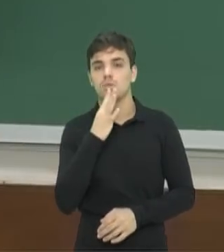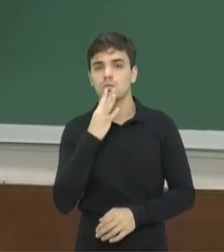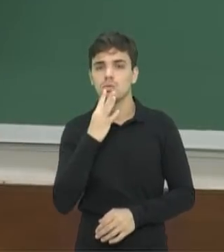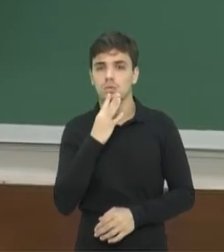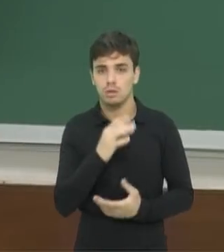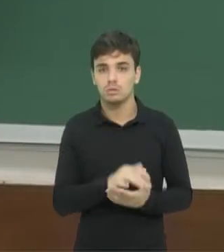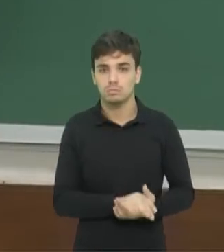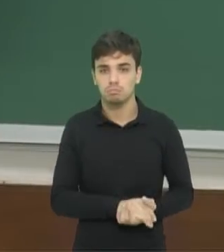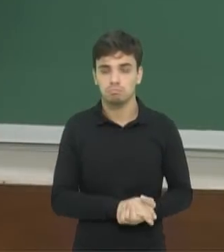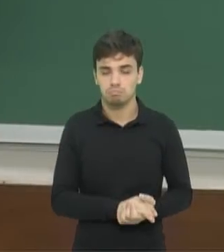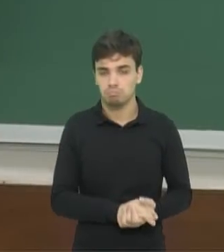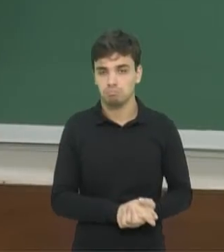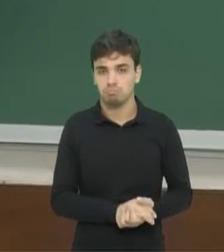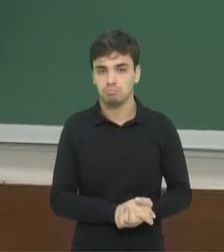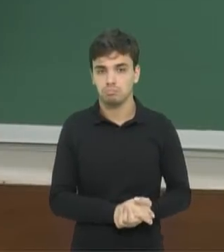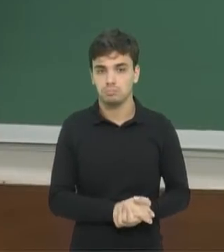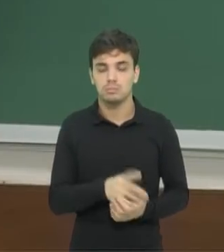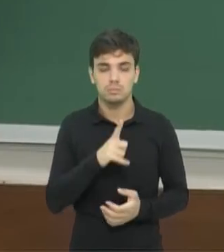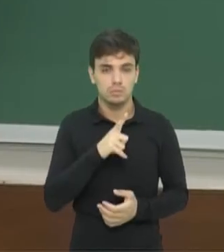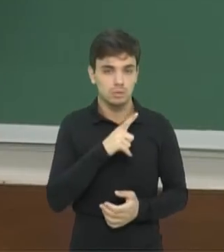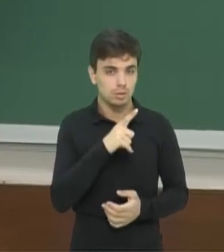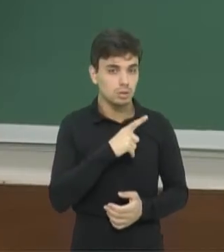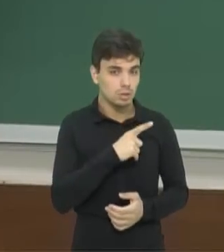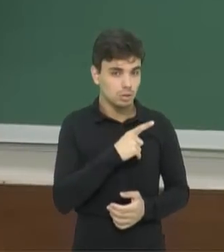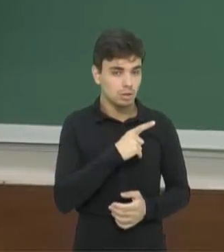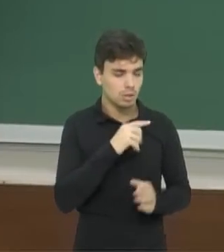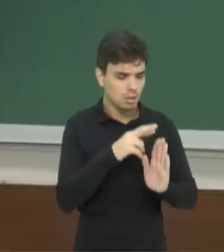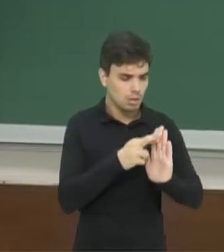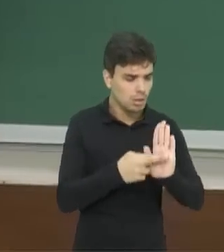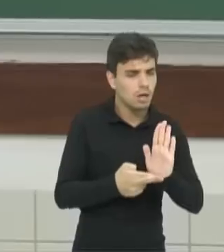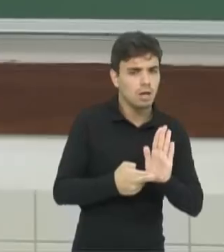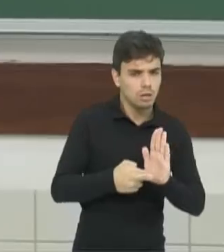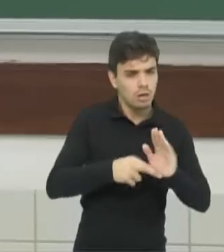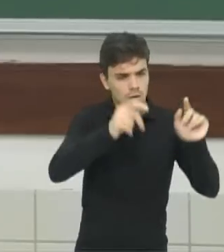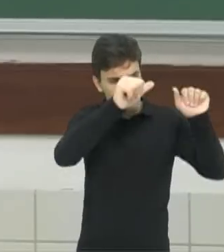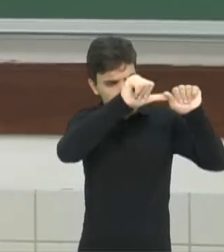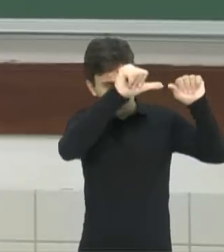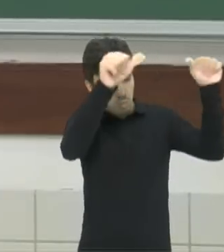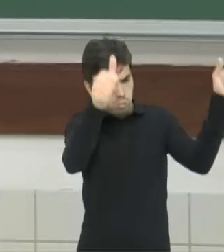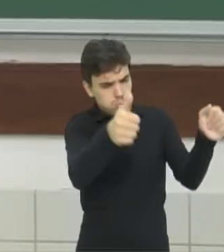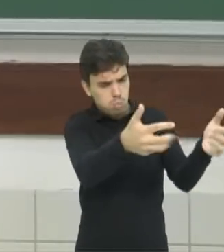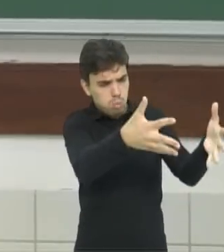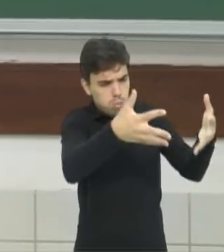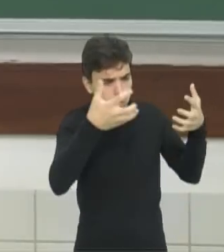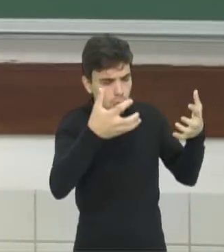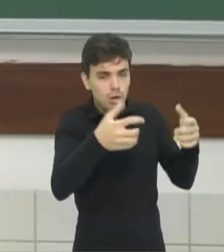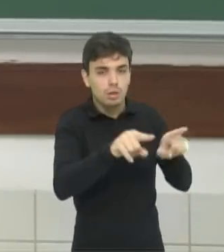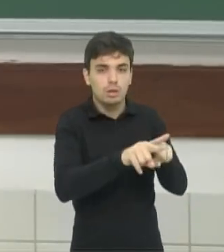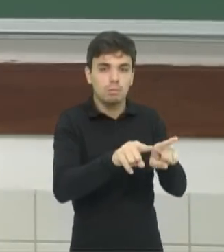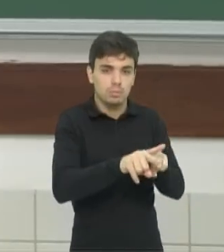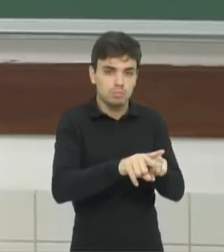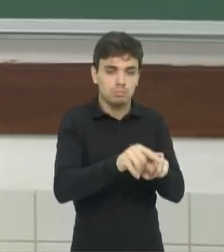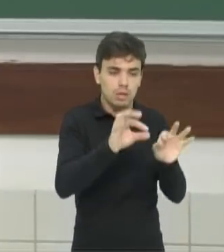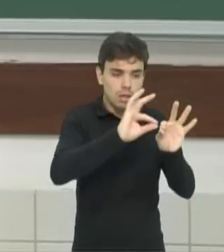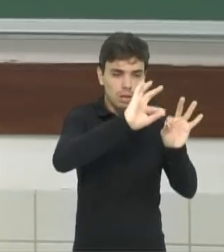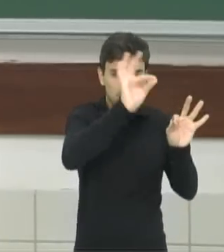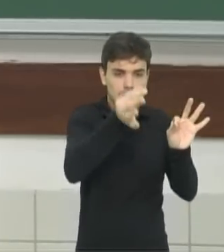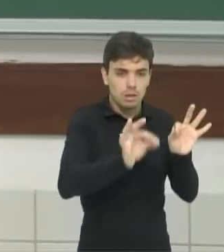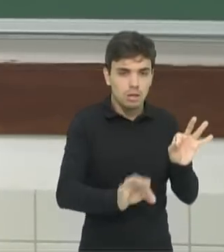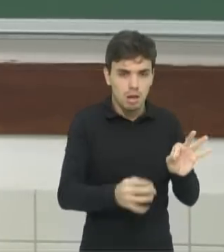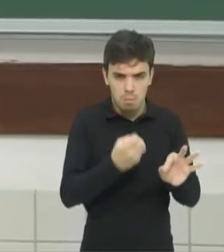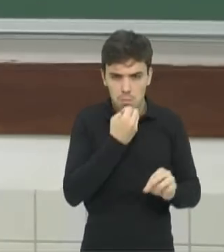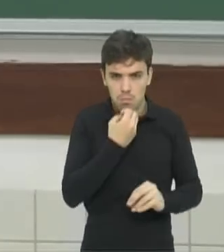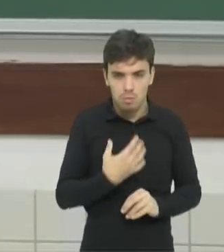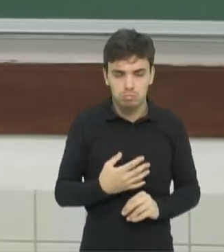suas obras, sugeria vigorosos contrastes e linhas poderosas. Deixa eu até voltar para vocês verem